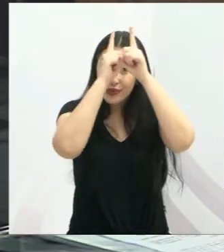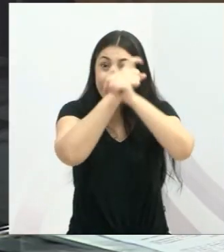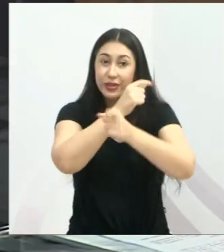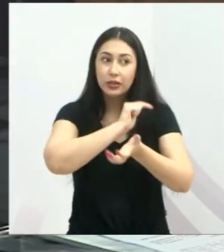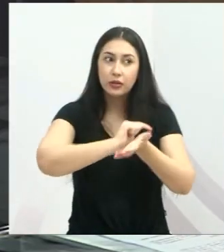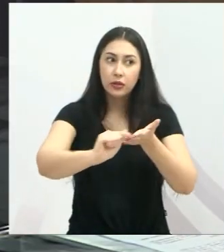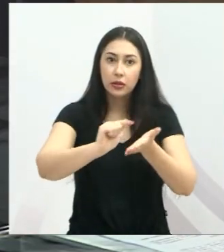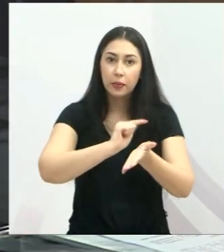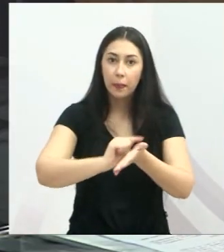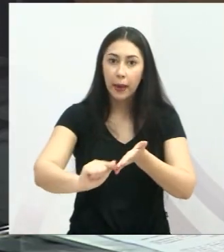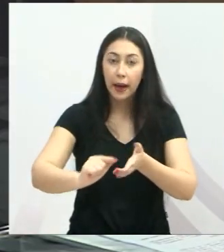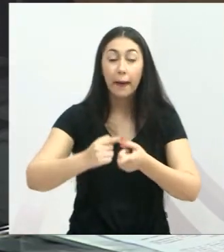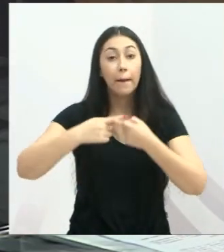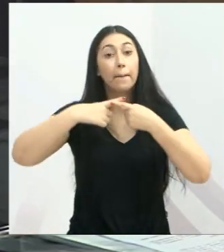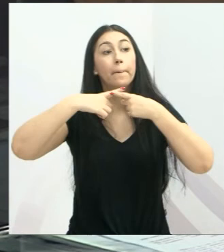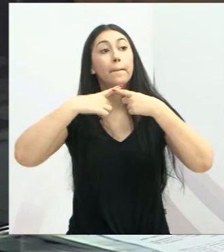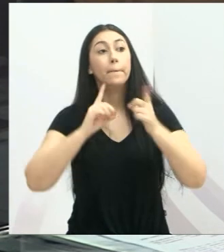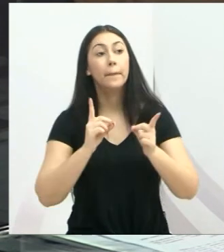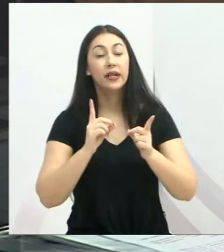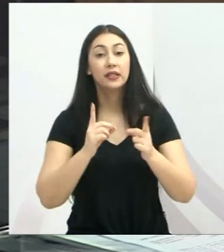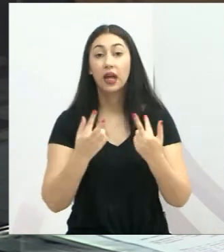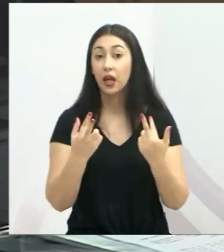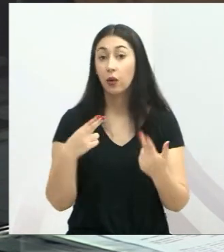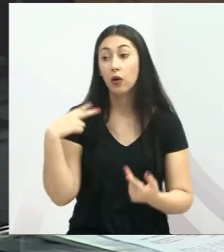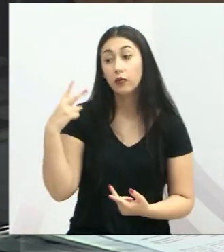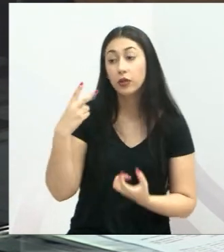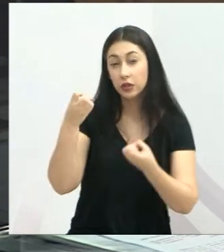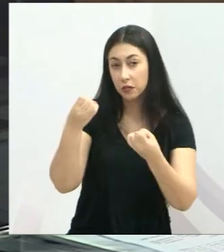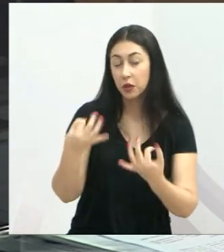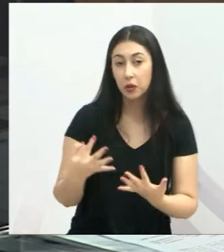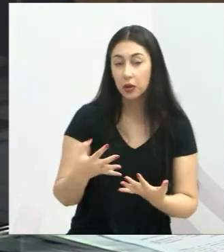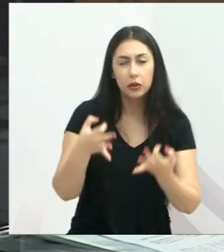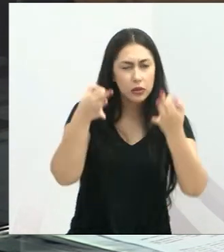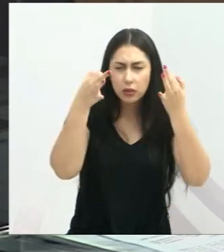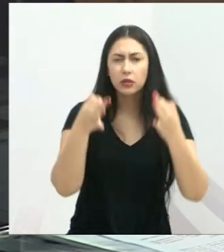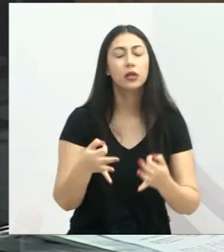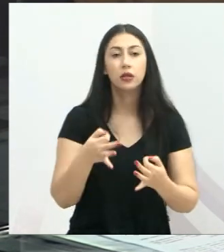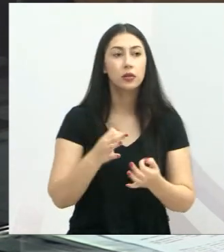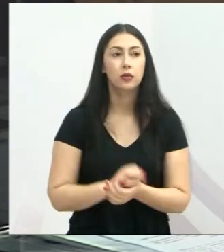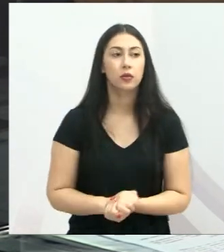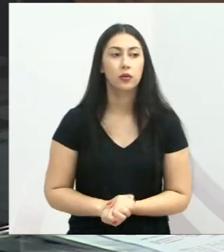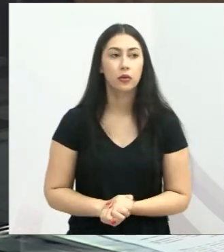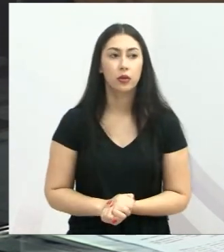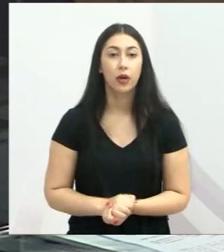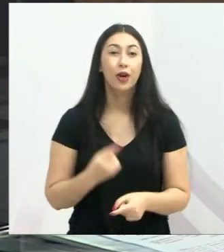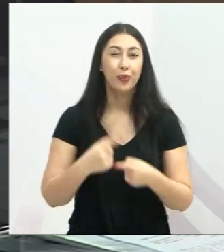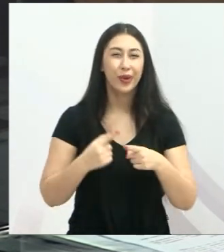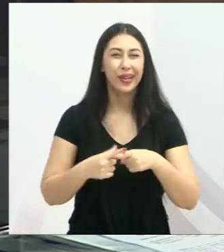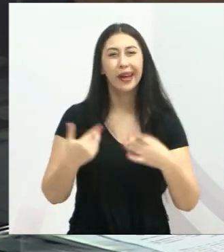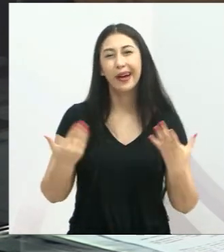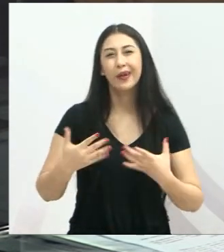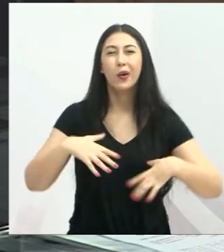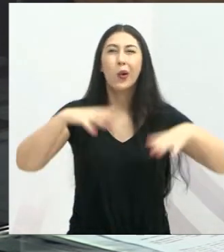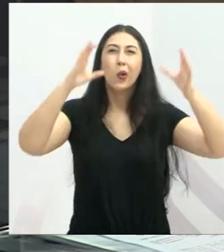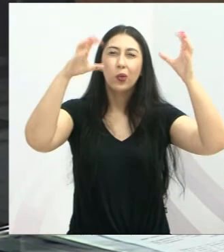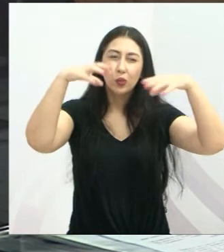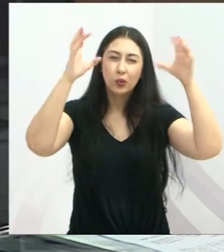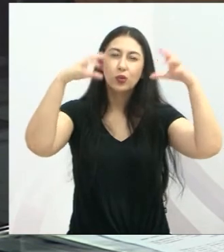cristalina. Mas, com certeza, o que o Rodrigo colocou, muito bem colocado, devido às chuvas, fortes